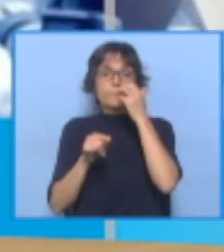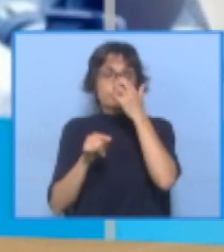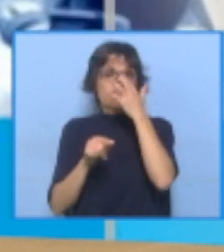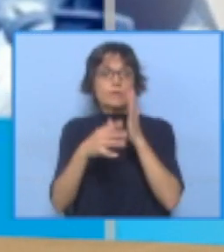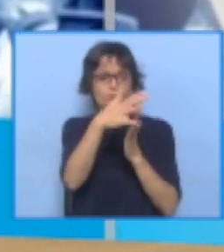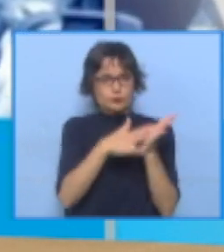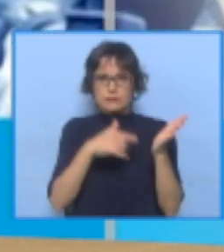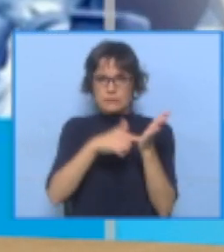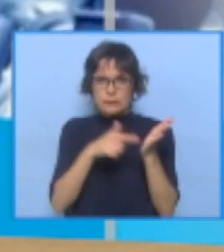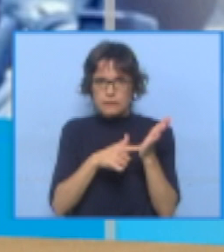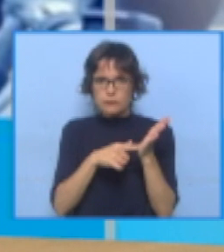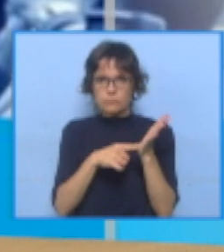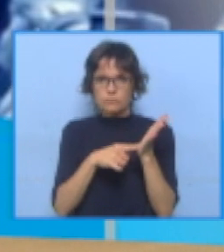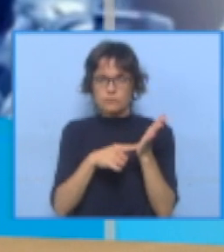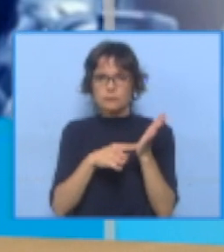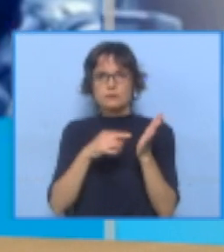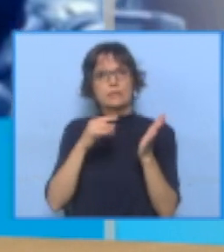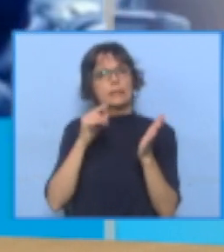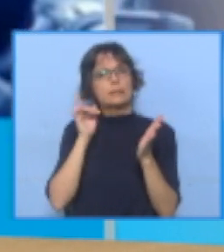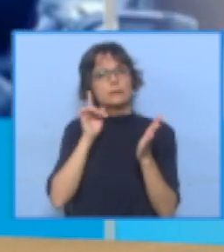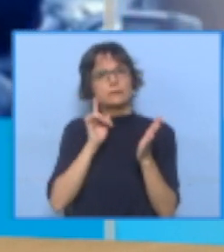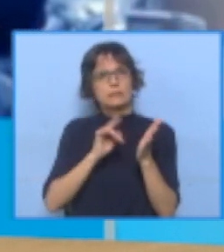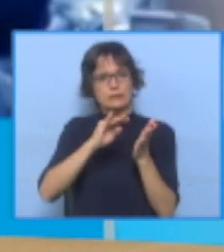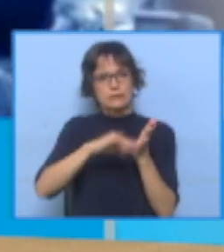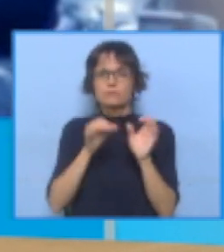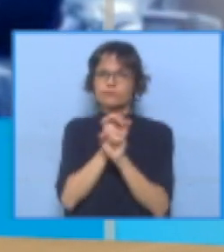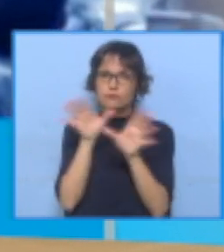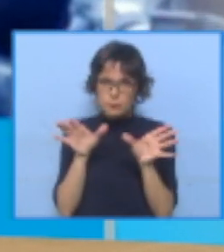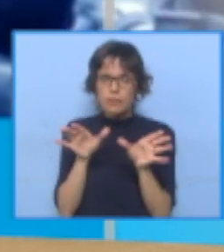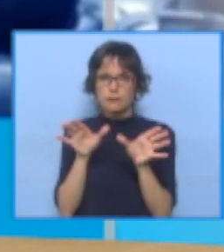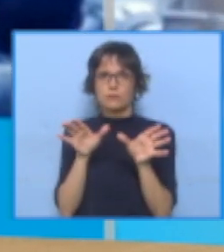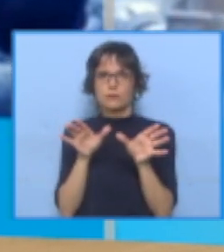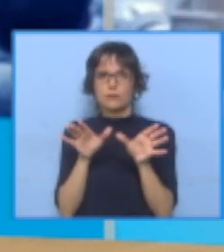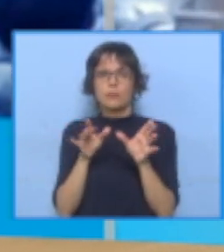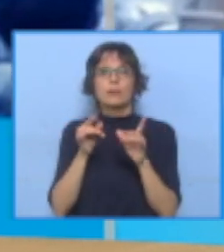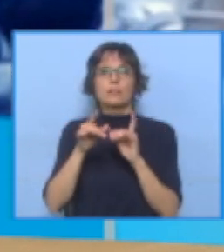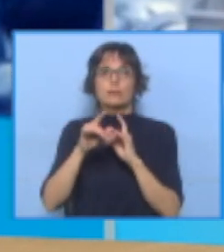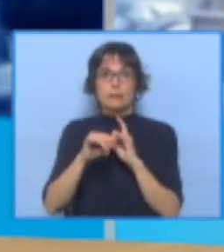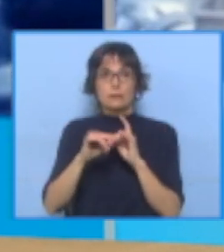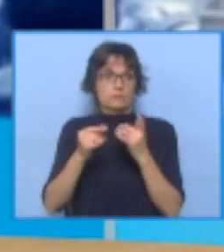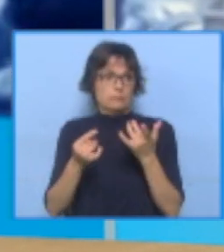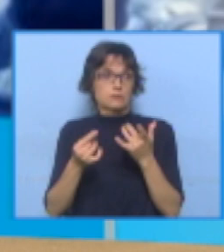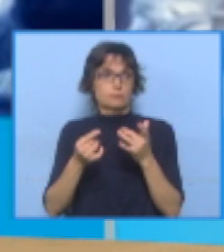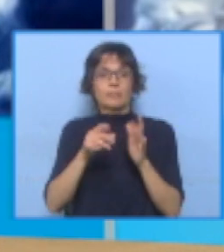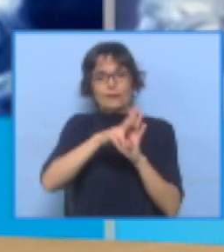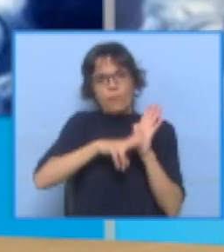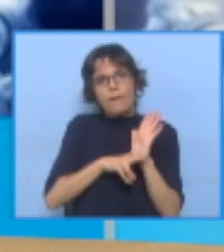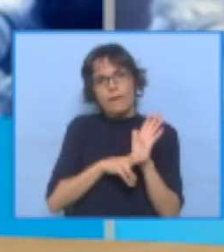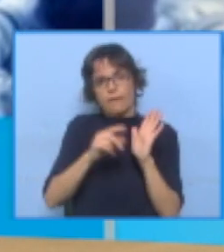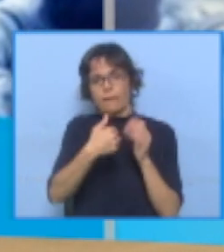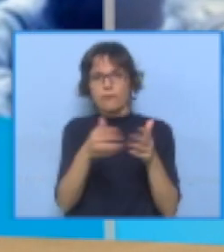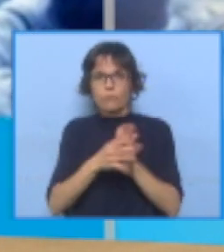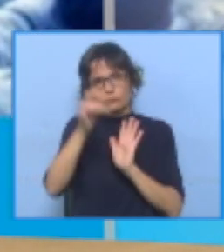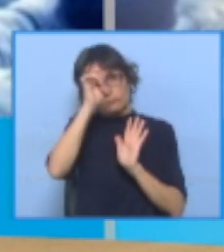seus direitos vão ser penalizados depois em termos de avaliação. E que é o colega ao lado que está lá de manhã à noite,